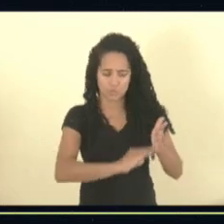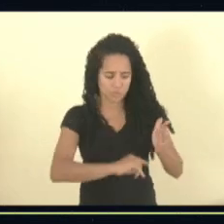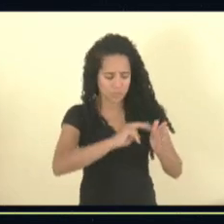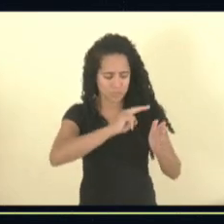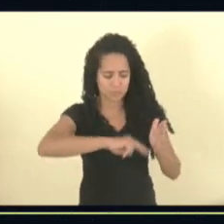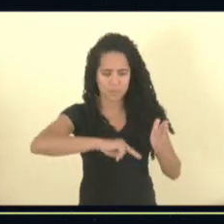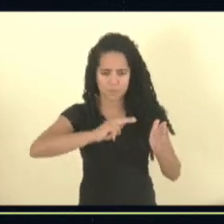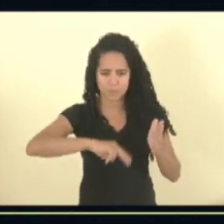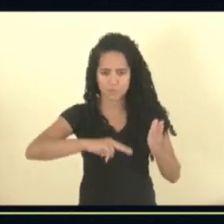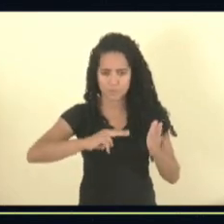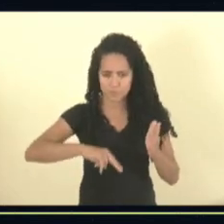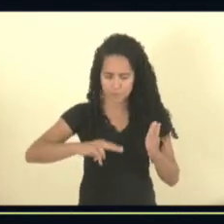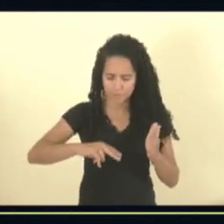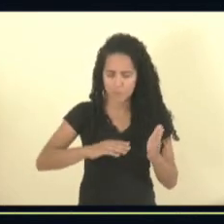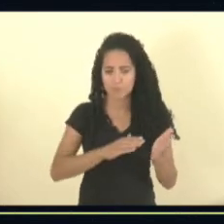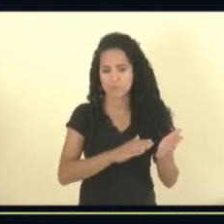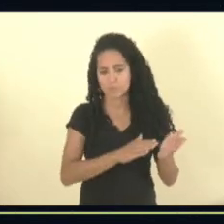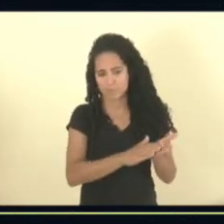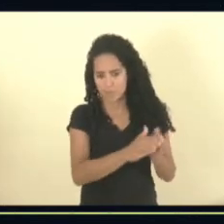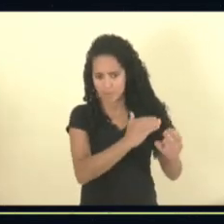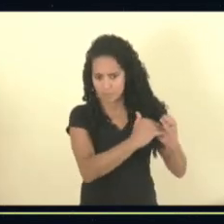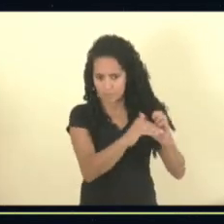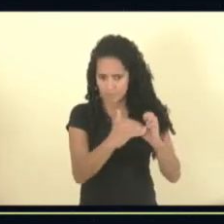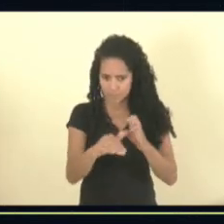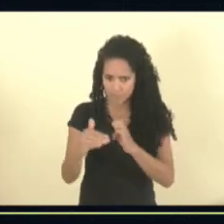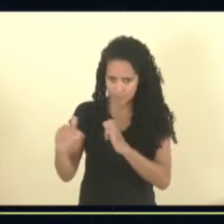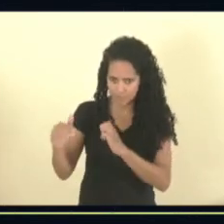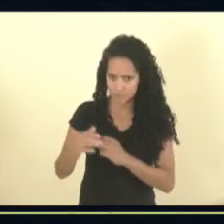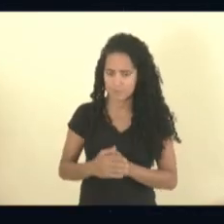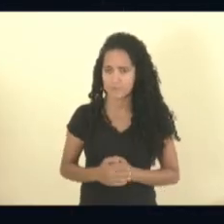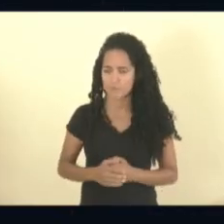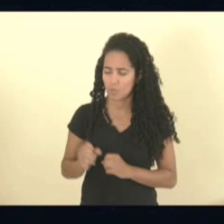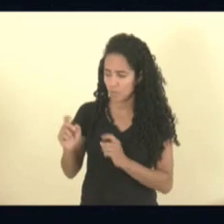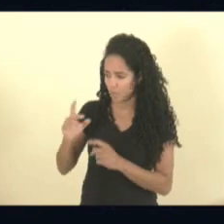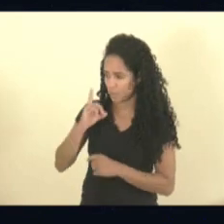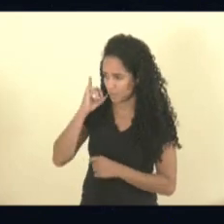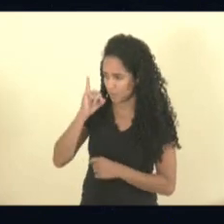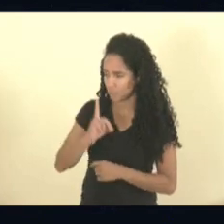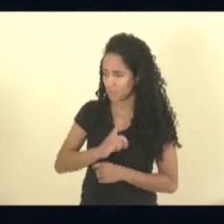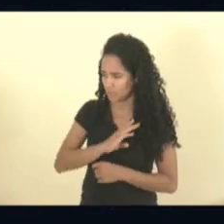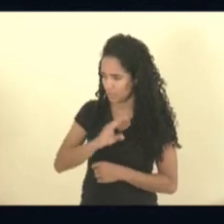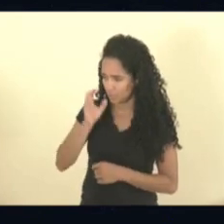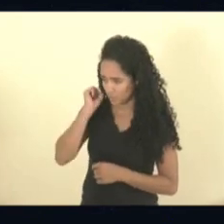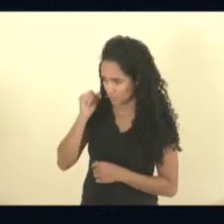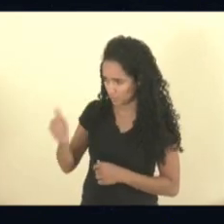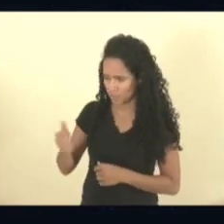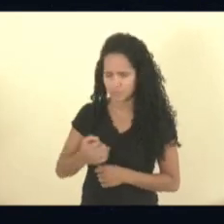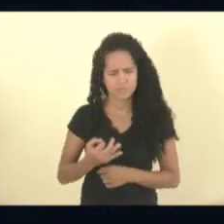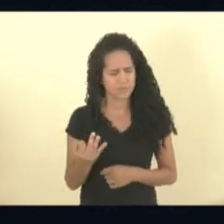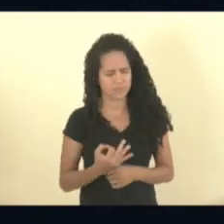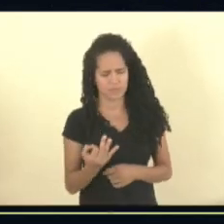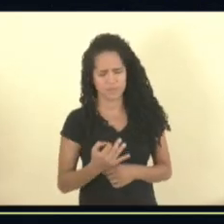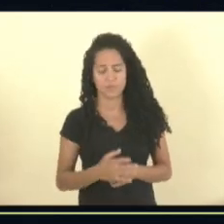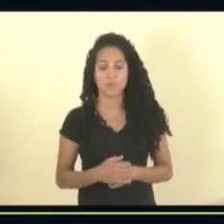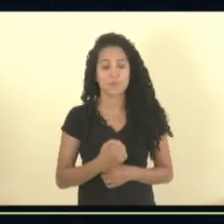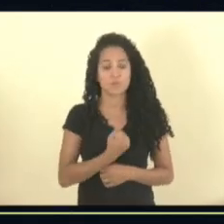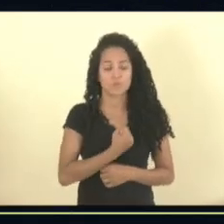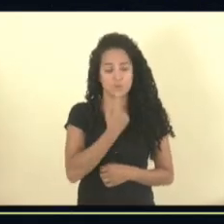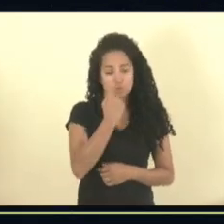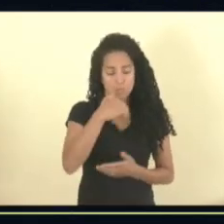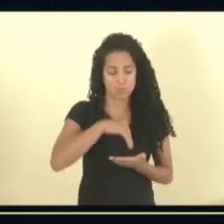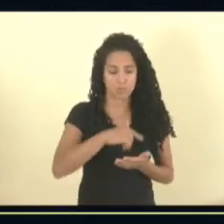simples despacho. Me ouve bem, deputado Danilo? Muito bem, presidente. Ouvido muito bem. Do item 1